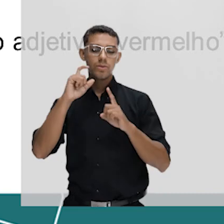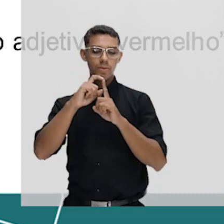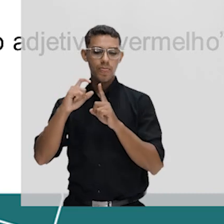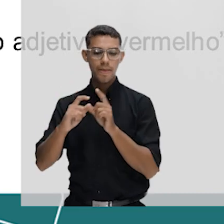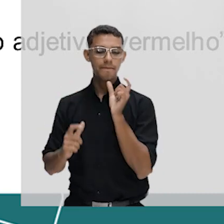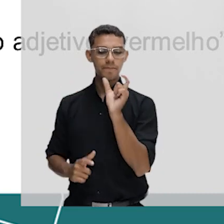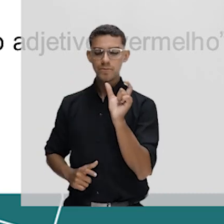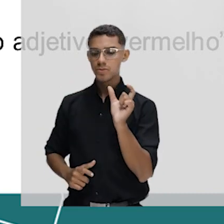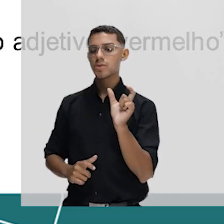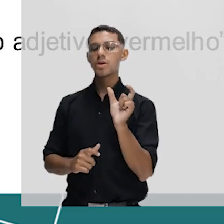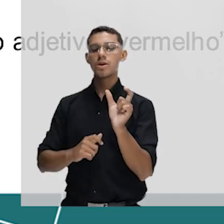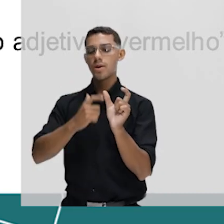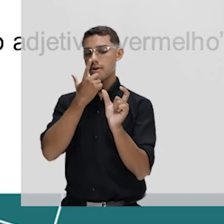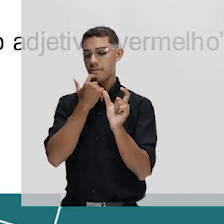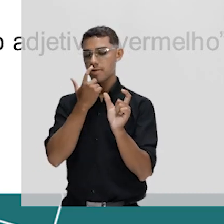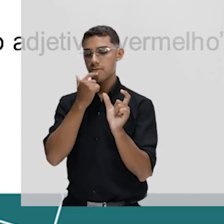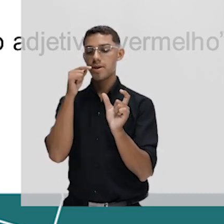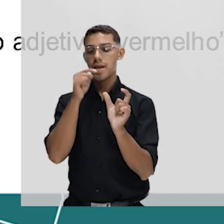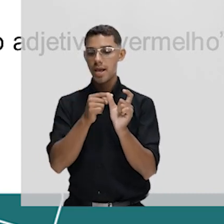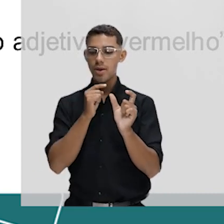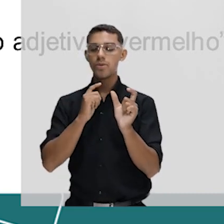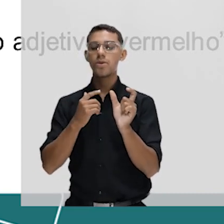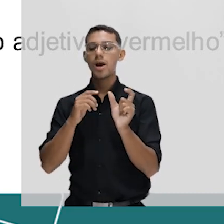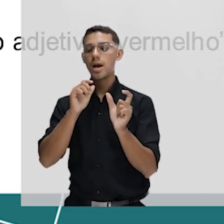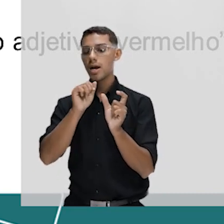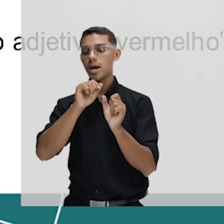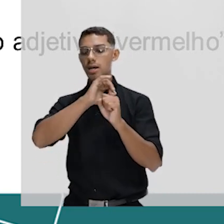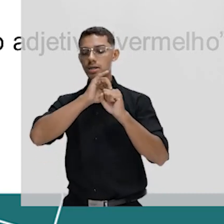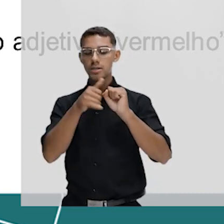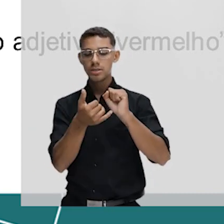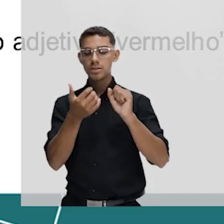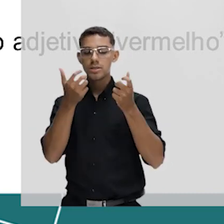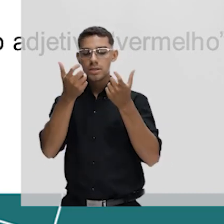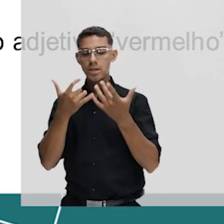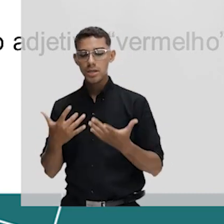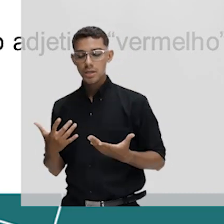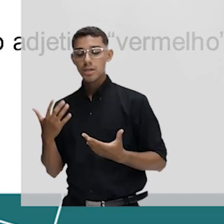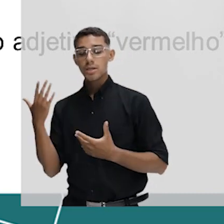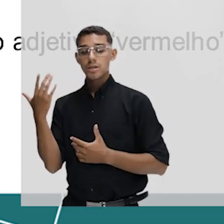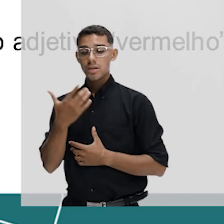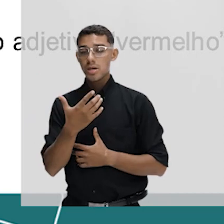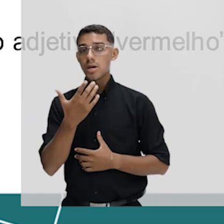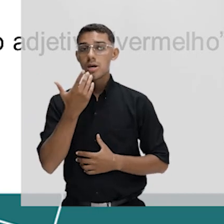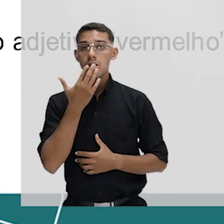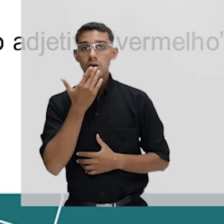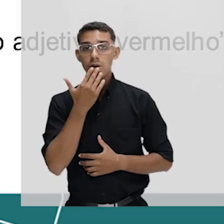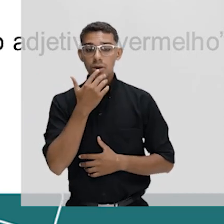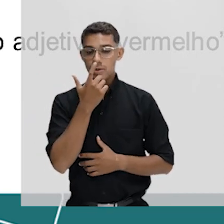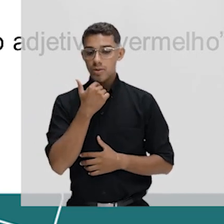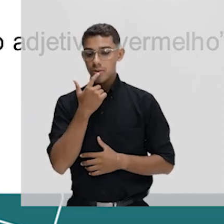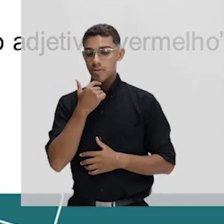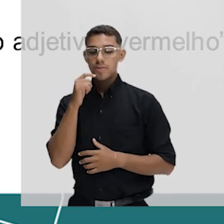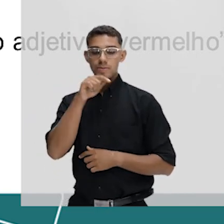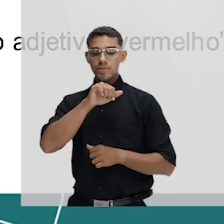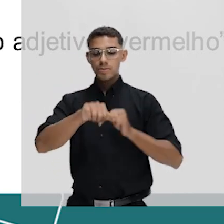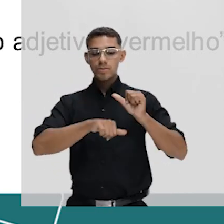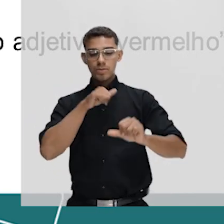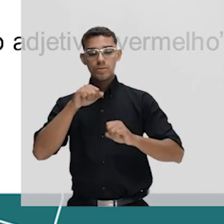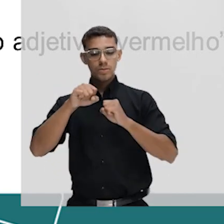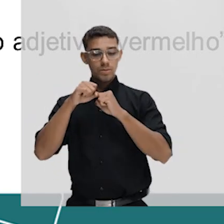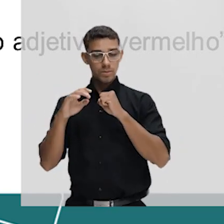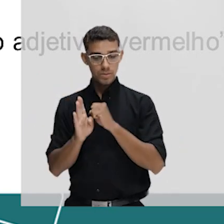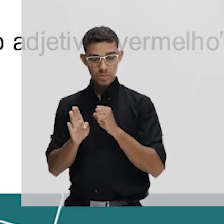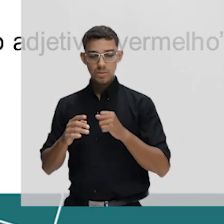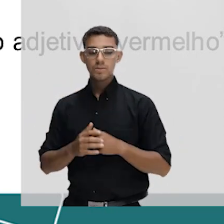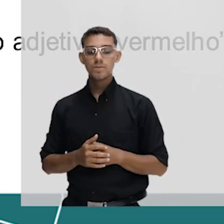um adjetivo. Mas quando eu digo o vermelho é minha cor favorita, aí deixa de ser adjetivo e passa a ser o